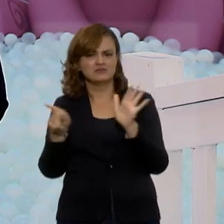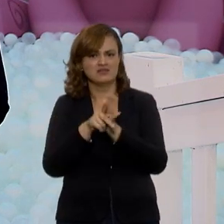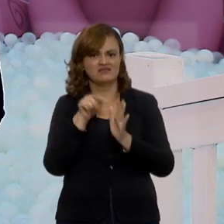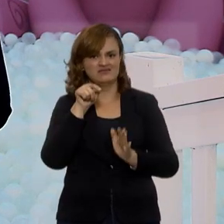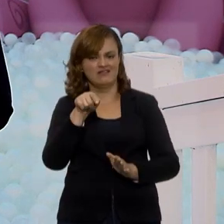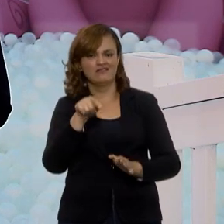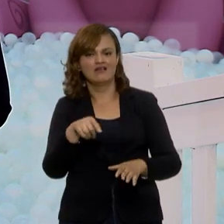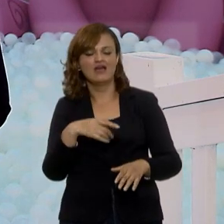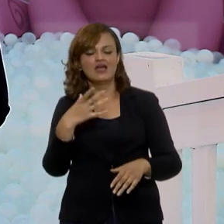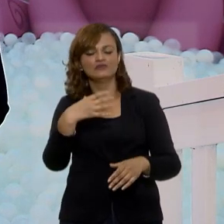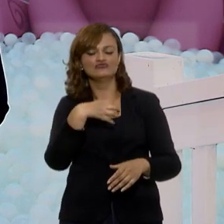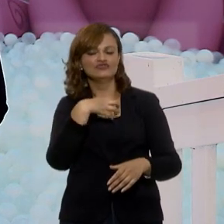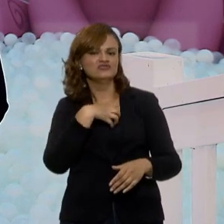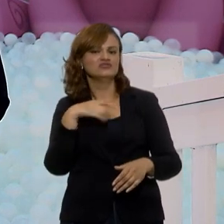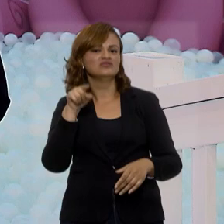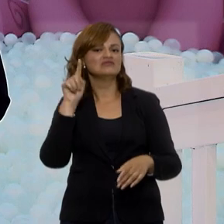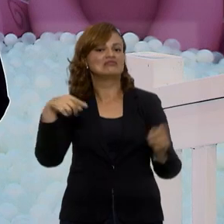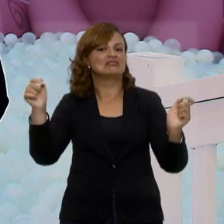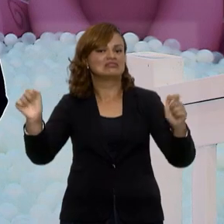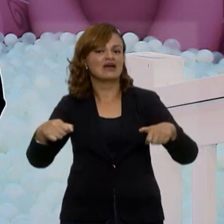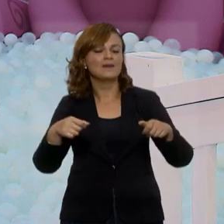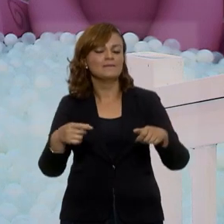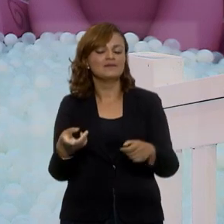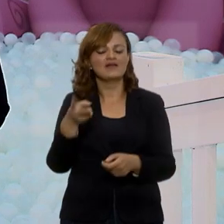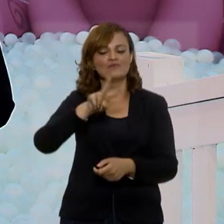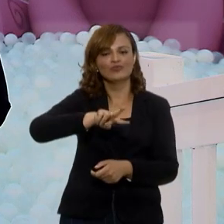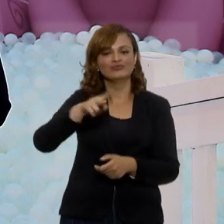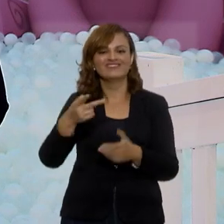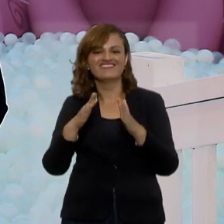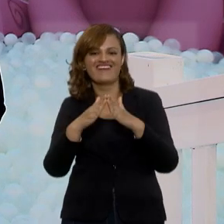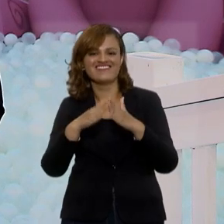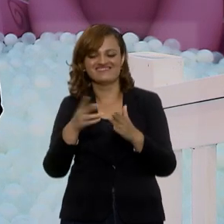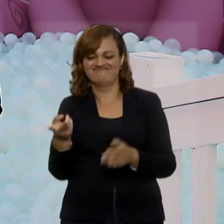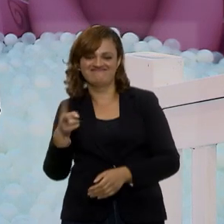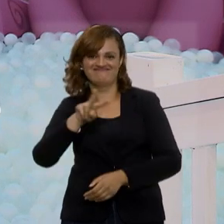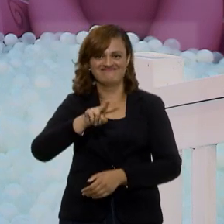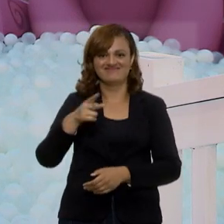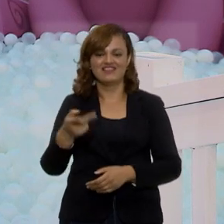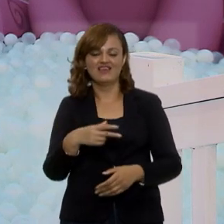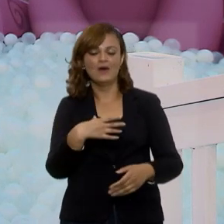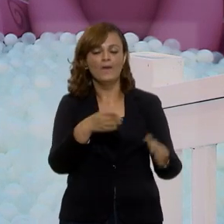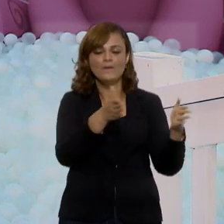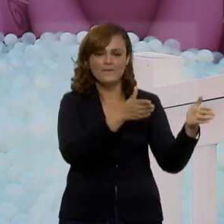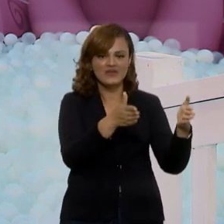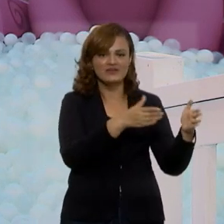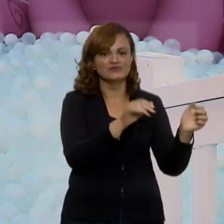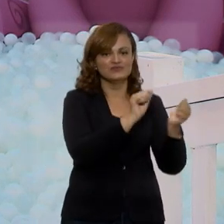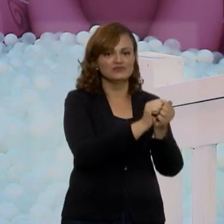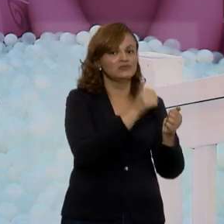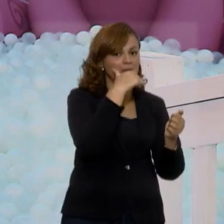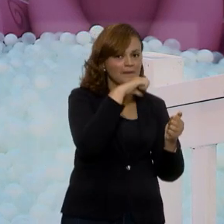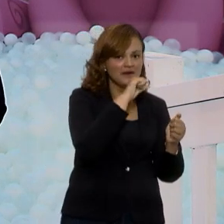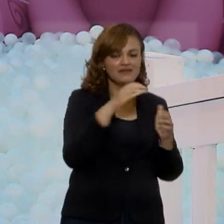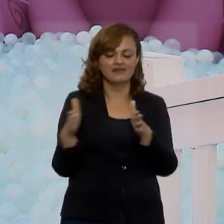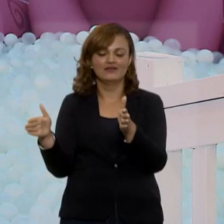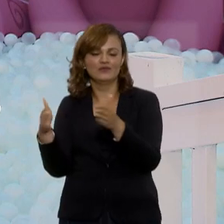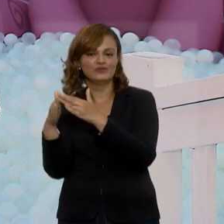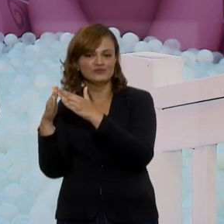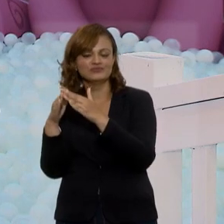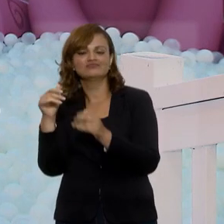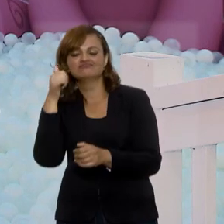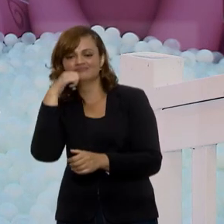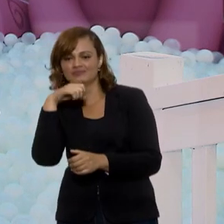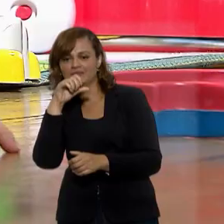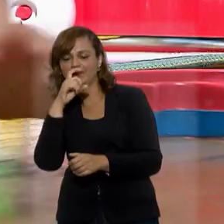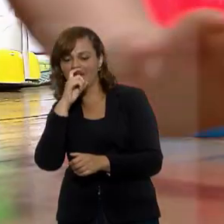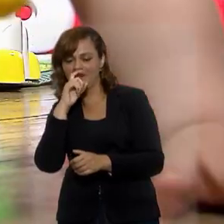exemplo. Nesse tipo de guarda, há também a possibilidade de alternância de lar. Ou seja, o filho passa um período definido na casa de cada um